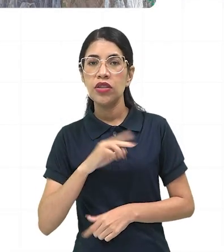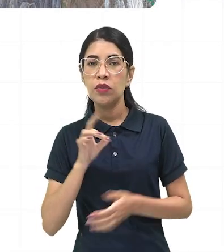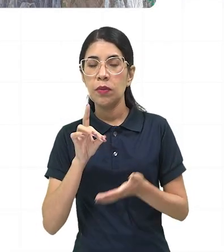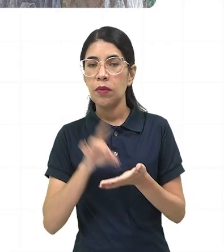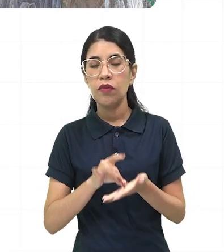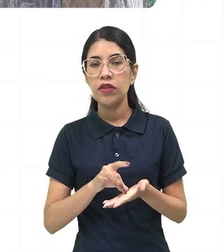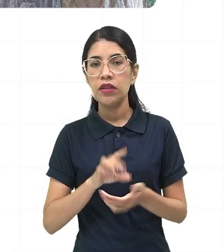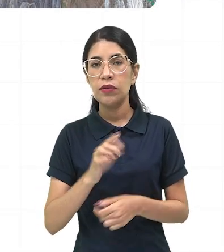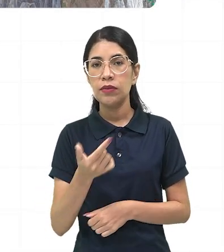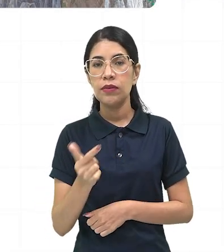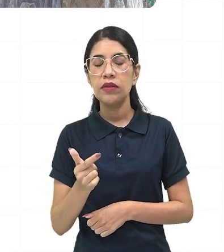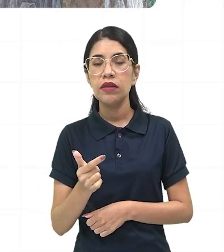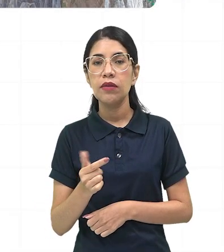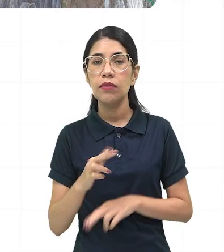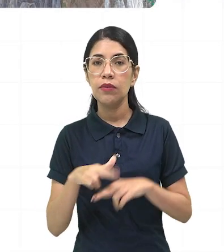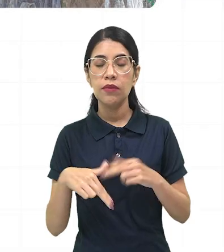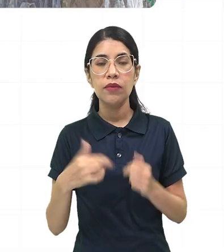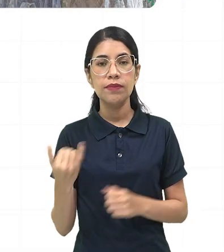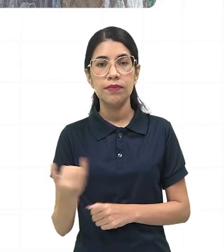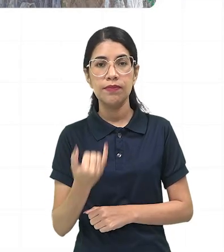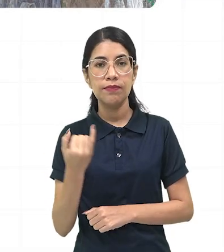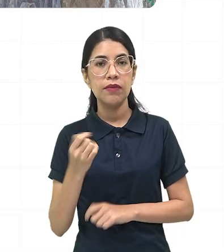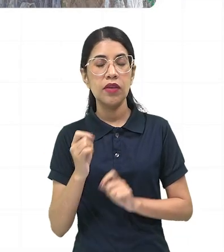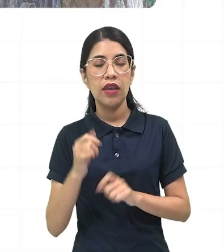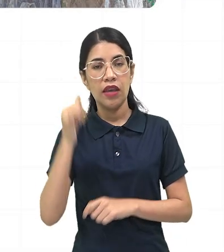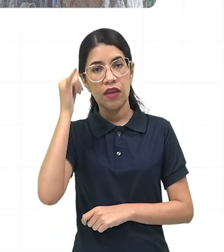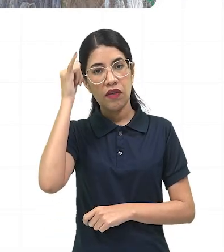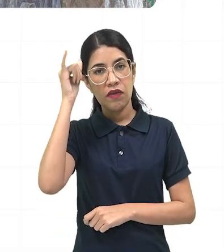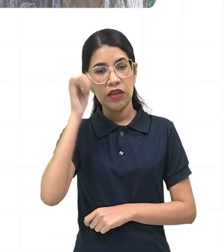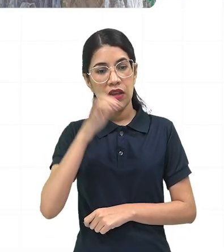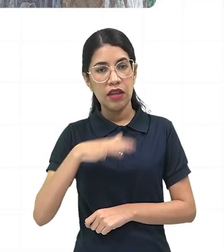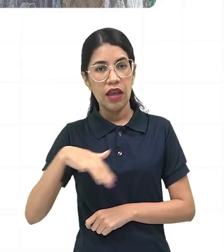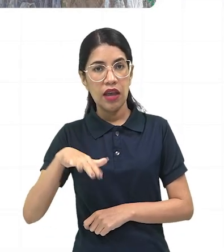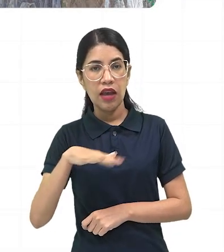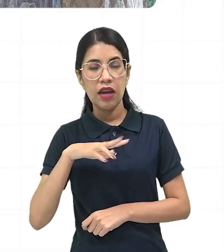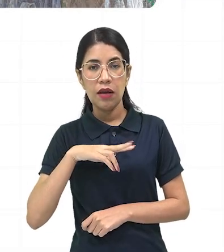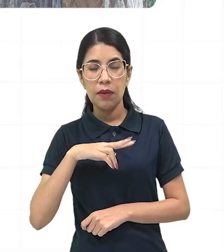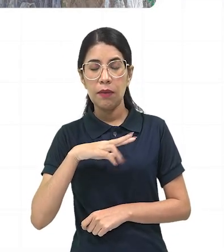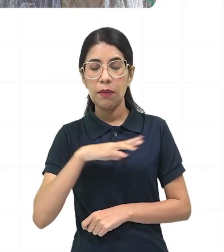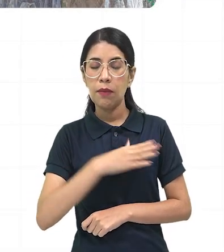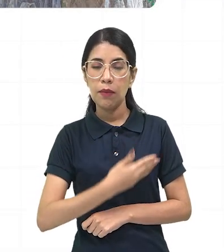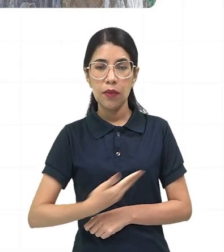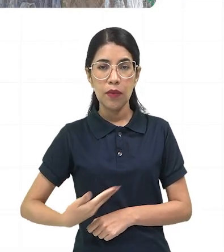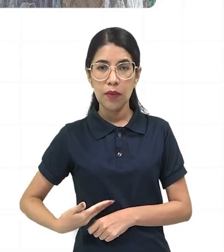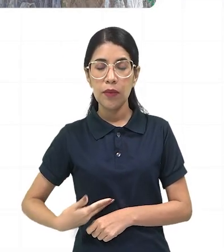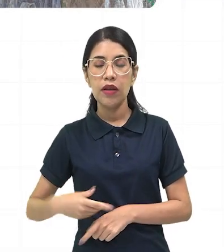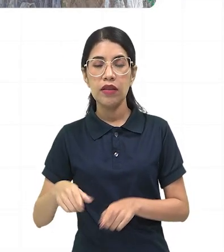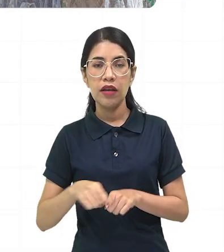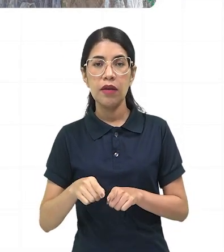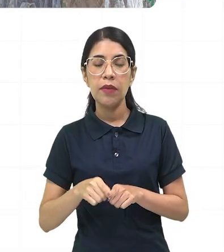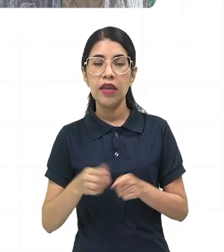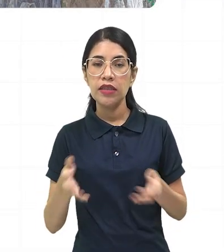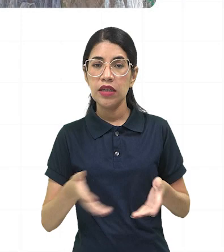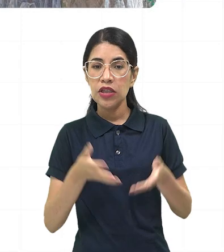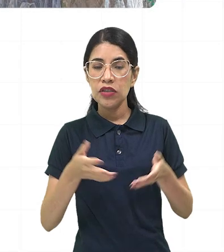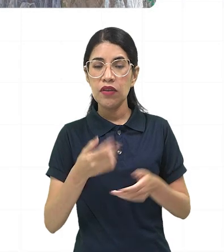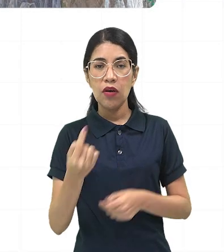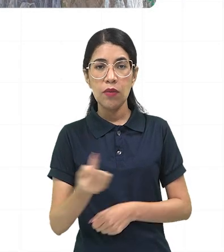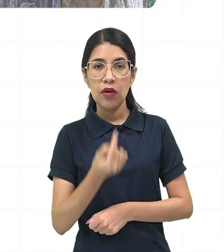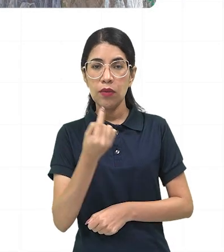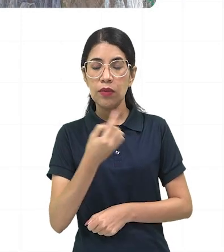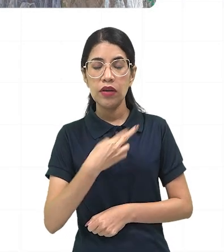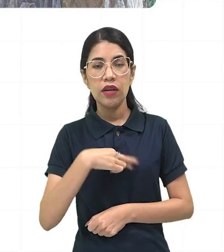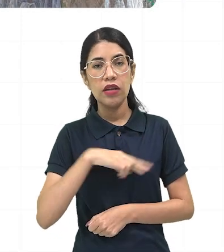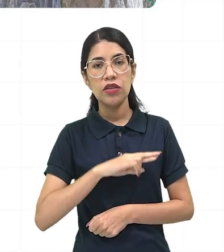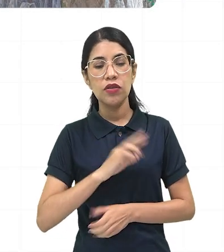Por isso, é importante que evite-se nos espaços públicos a promoção de uma única religião ou